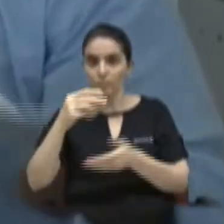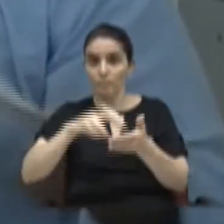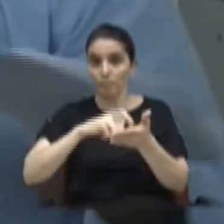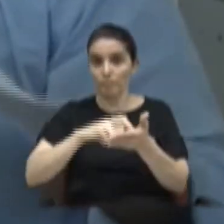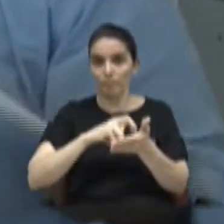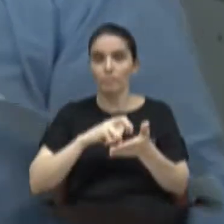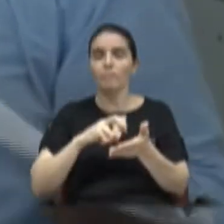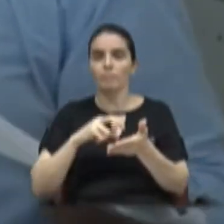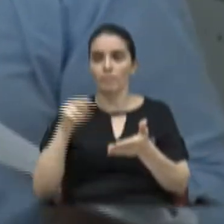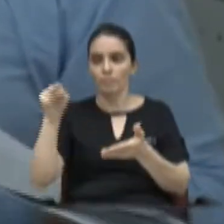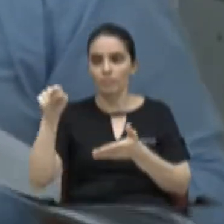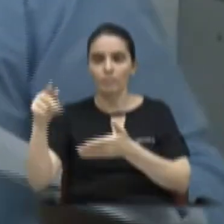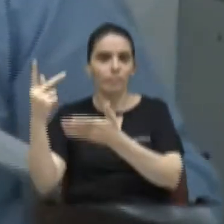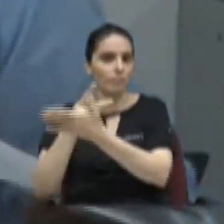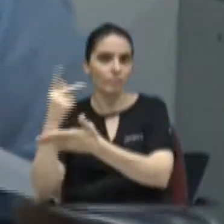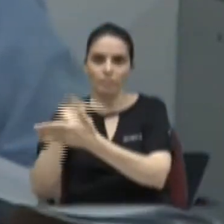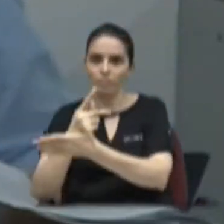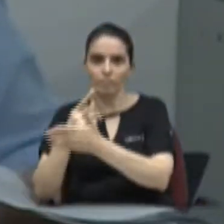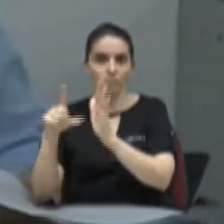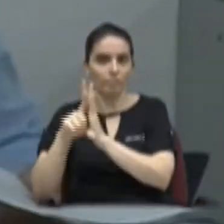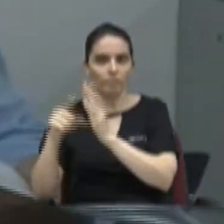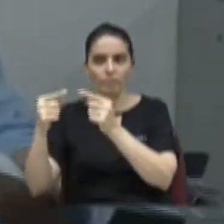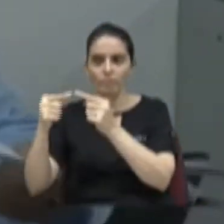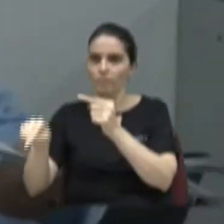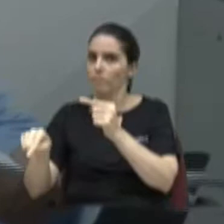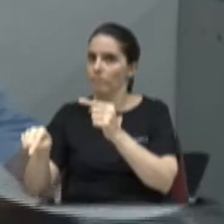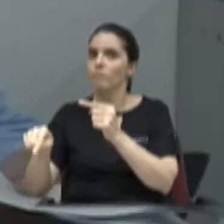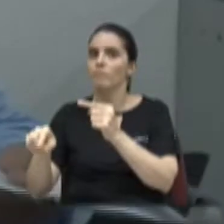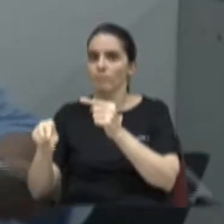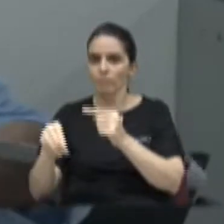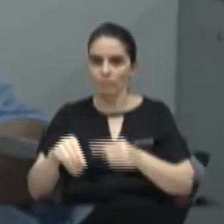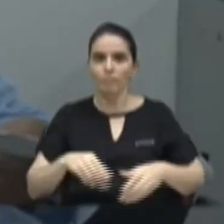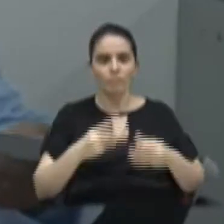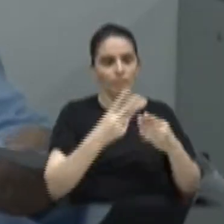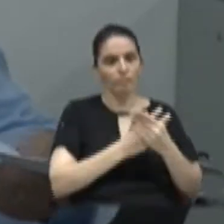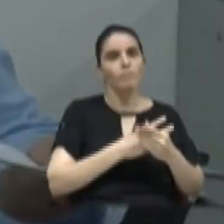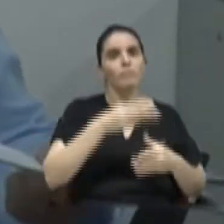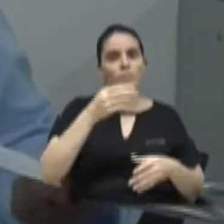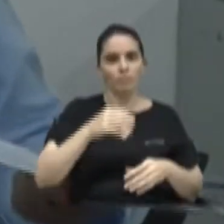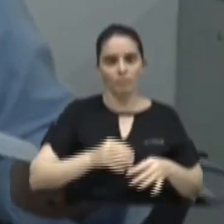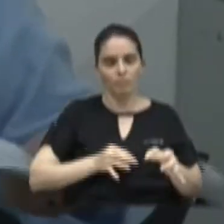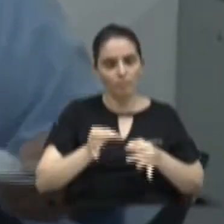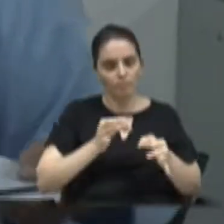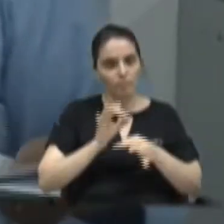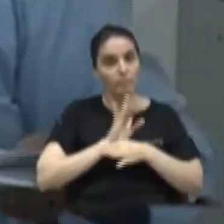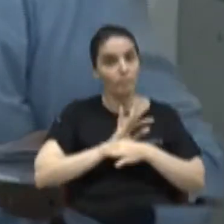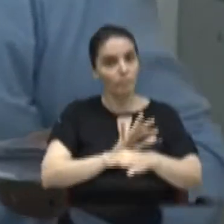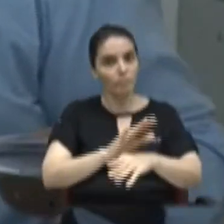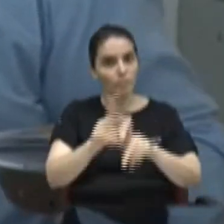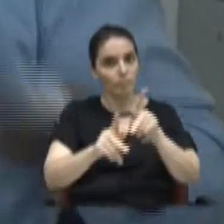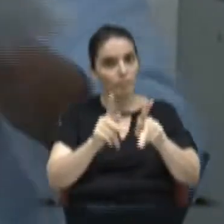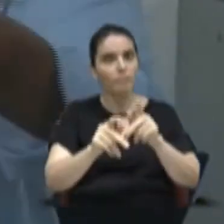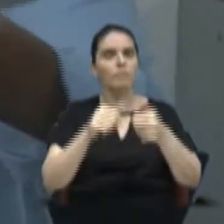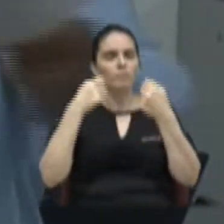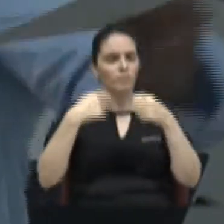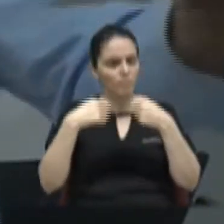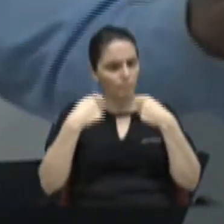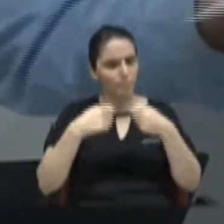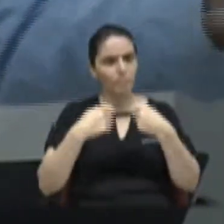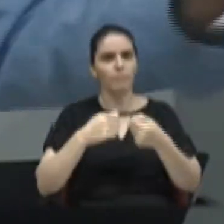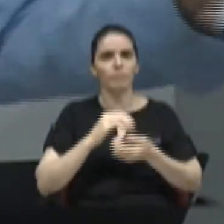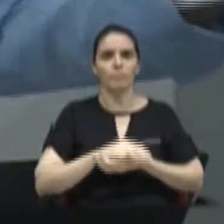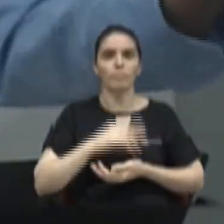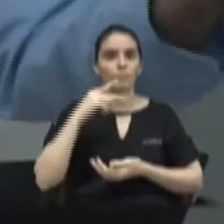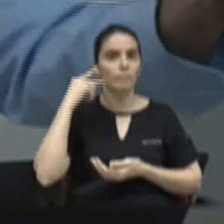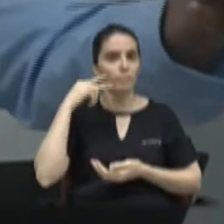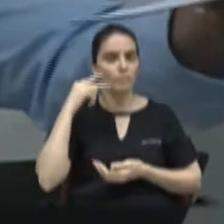algo inconstitucional. O que essa casa está fazendo é totalmente legal. Em defesa do povo. Não podemos deixar